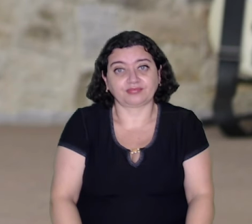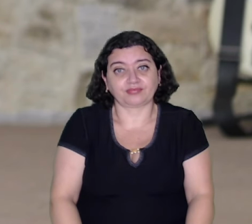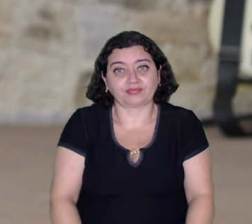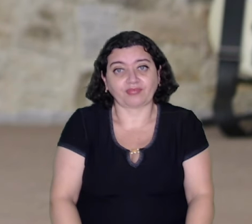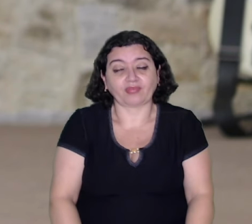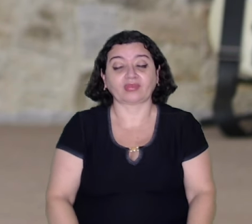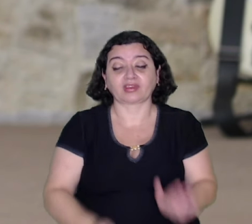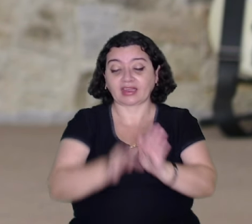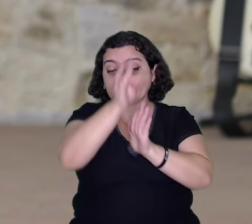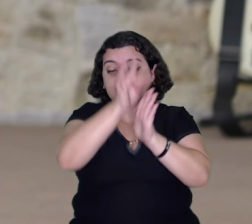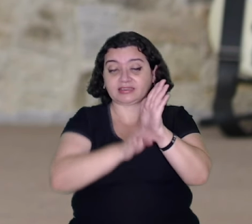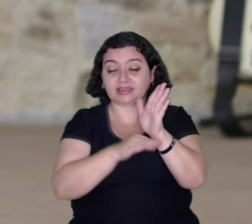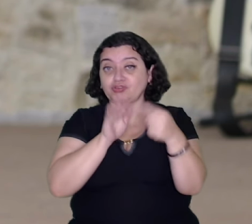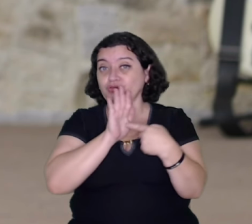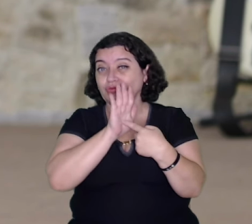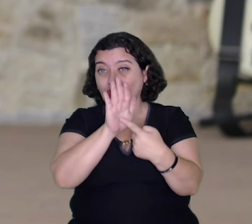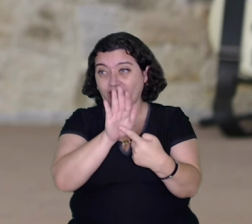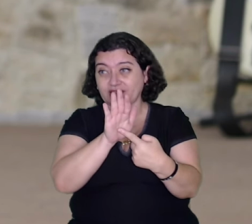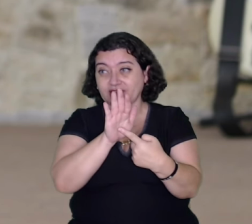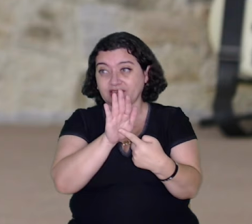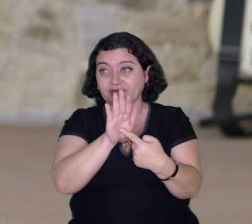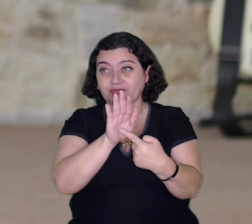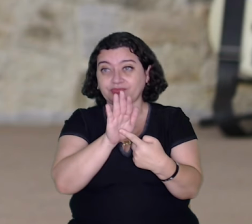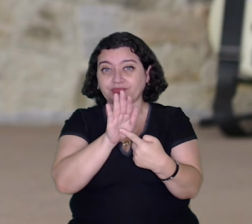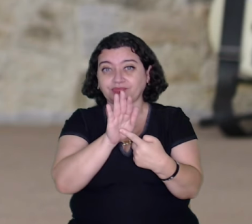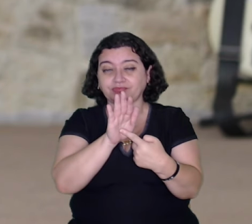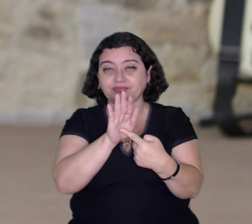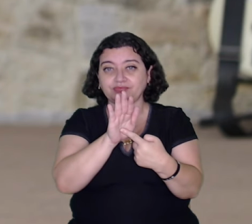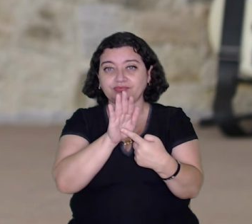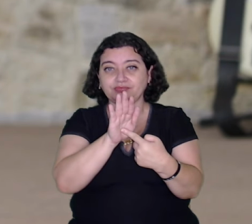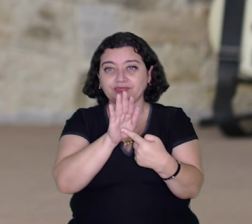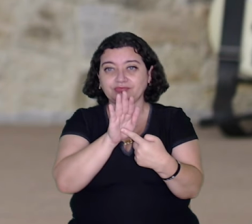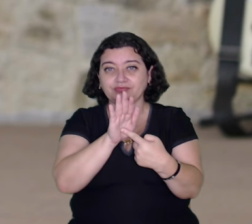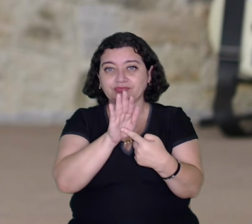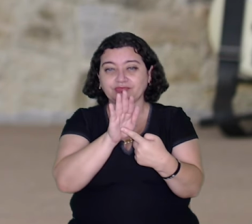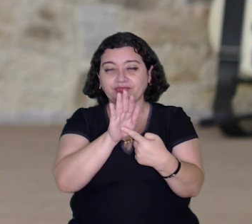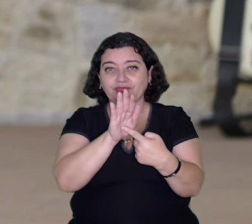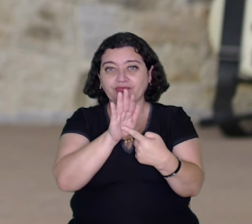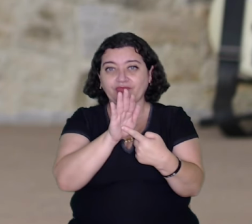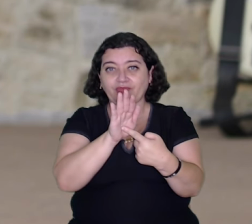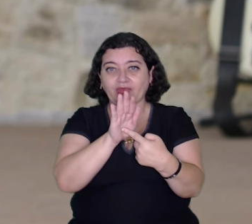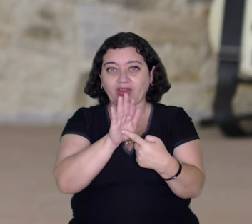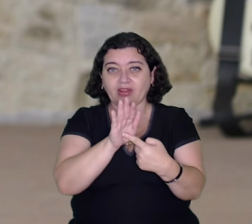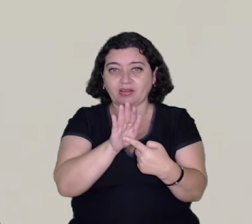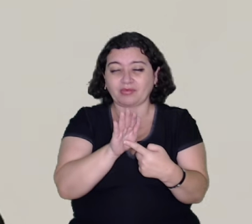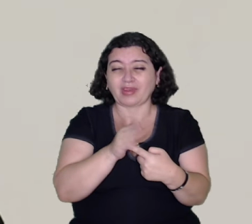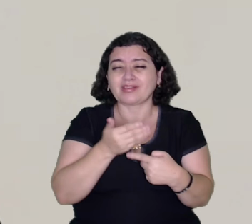Esse texto mostra a facilidade